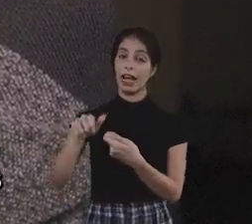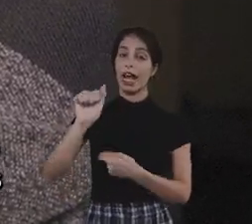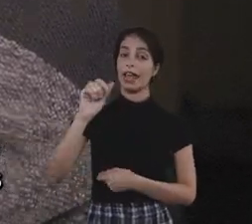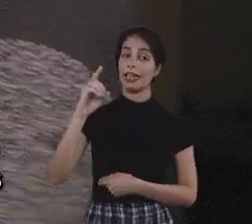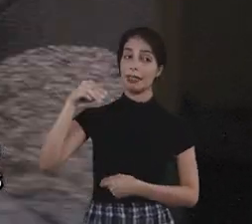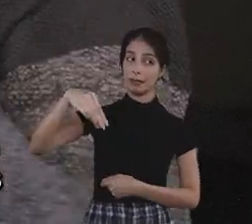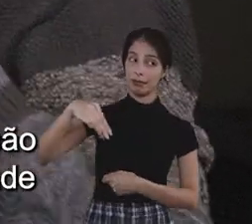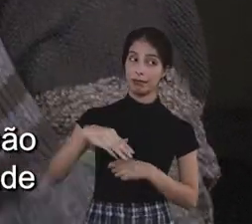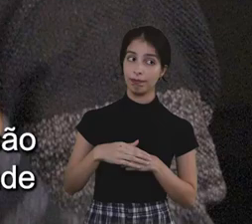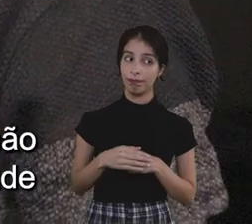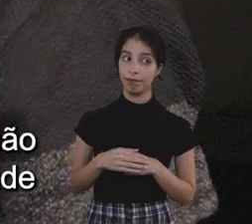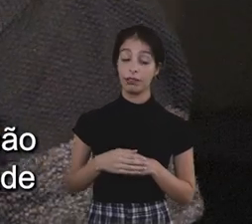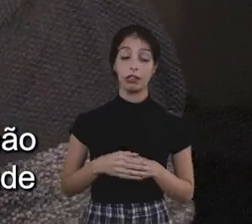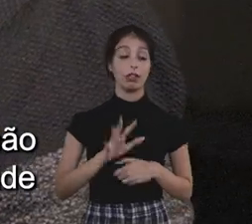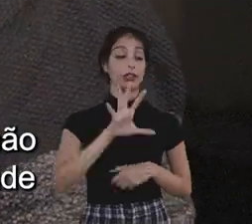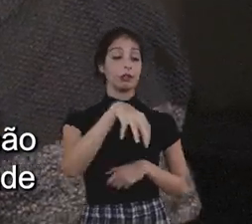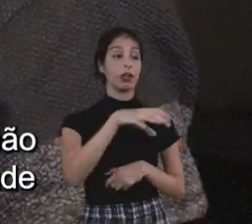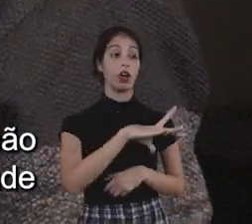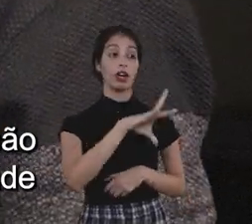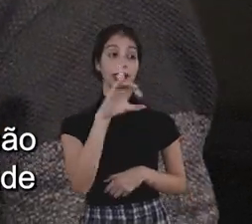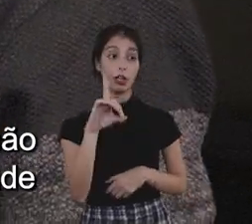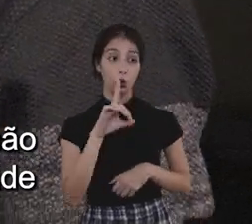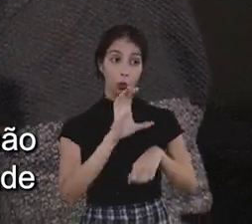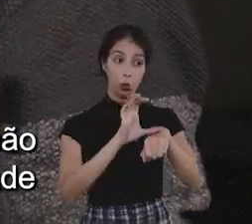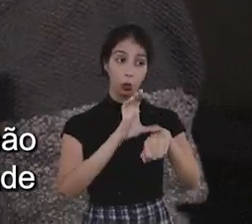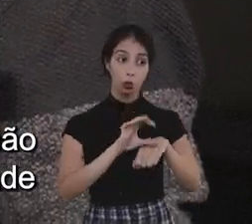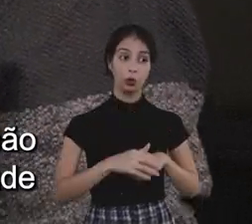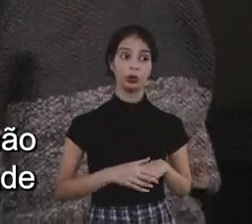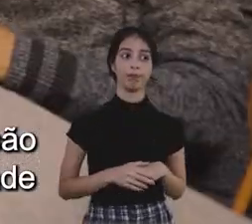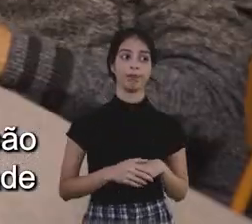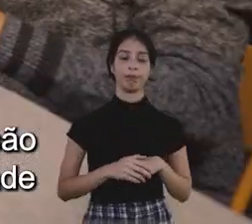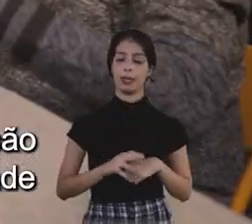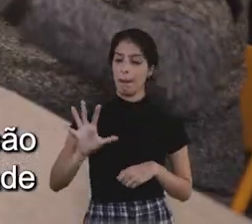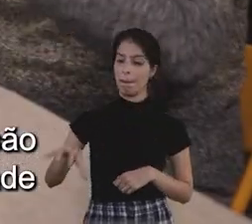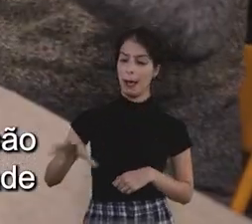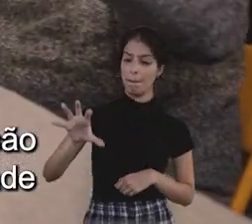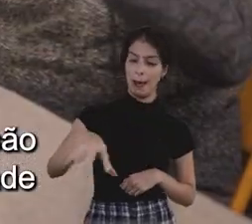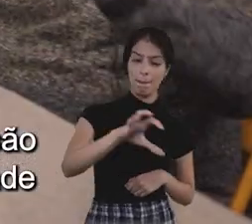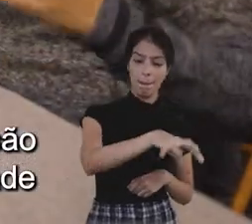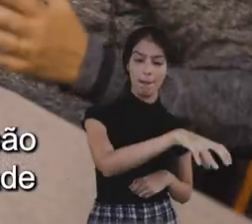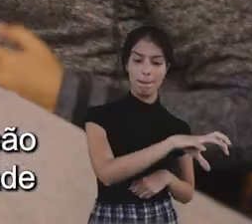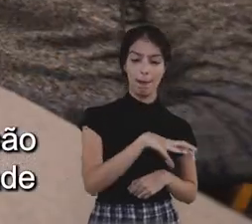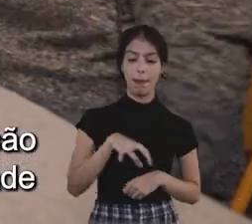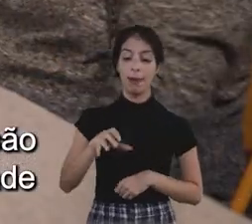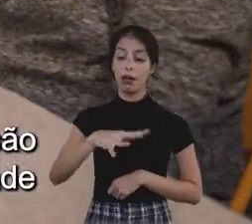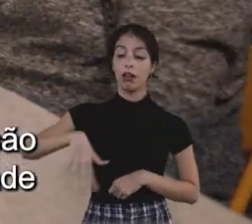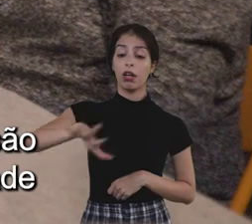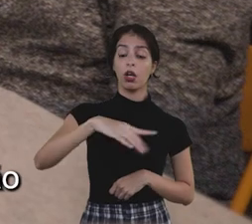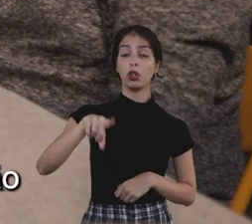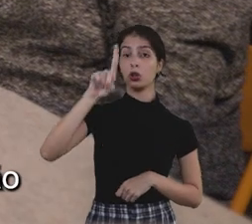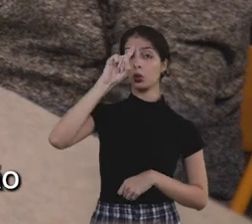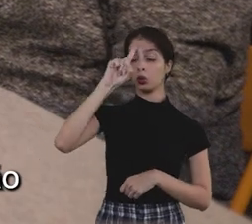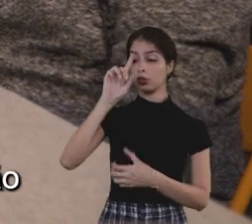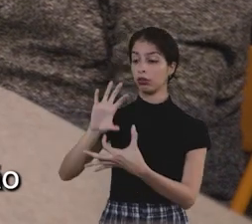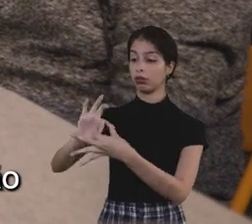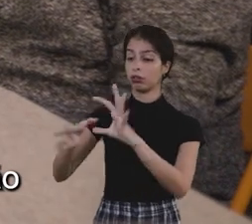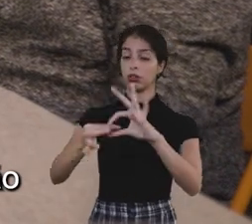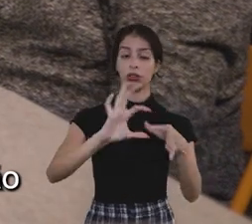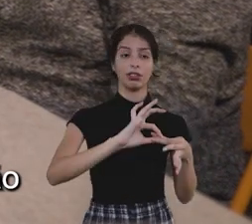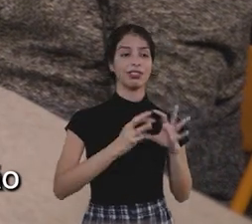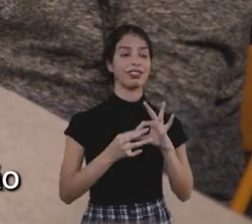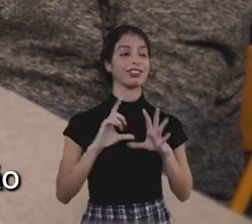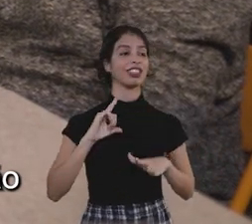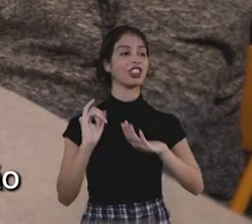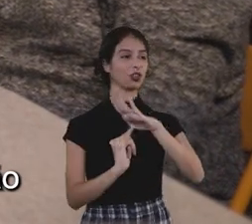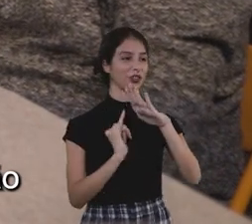esquecer que não são só os coordenadores de curso que são os líderes né são as pessoas que estão pensando a sustentabilidade diária da